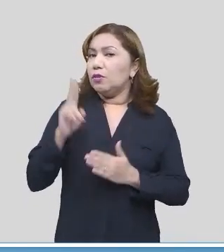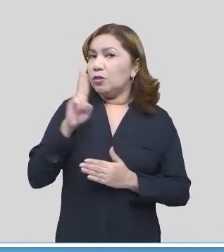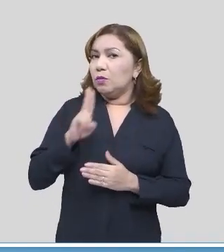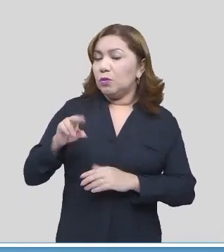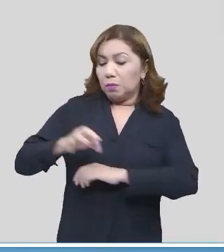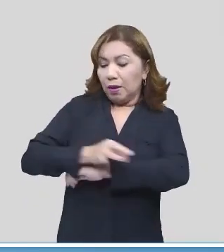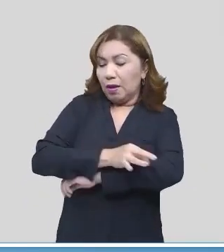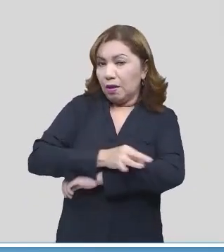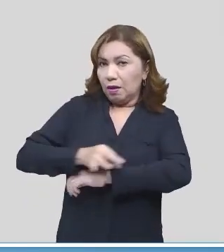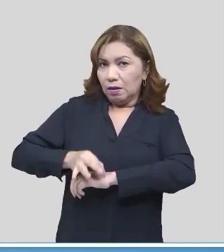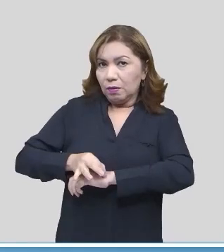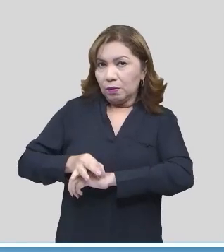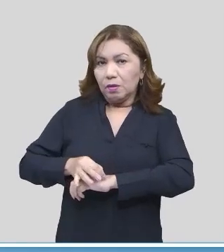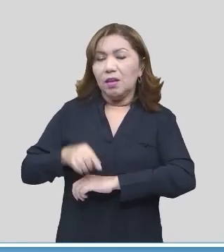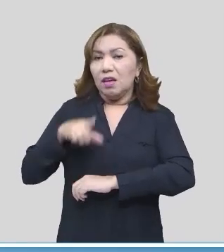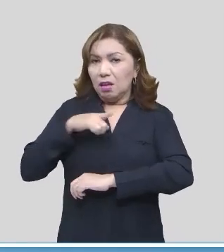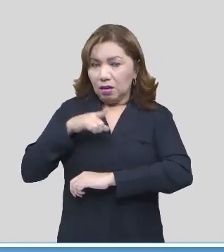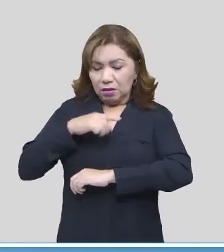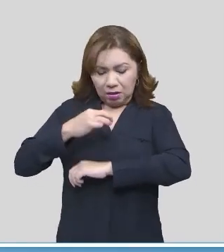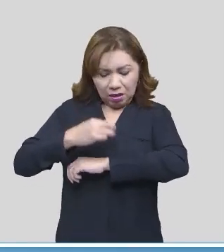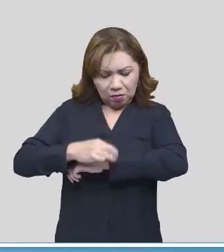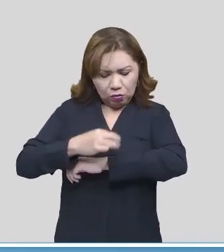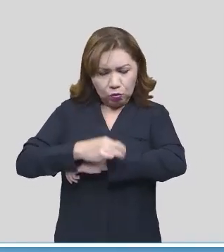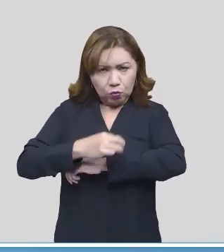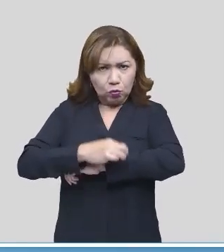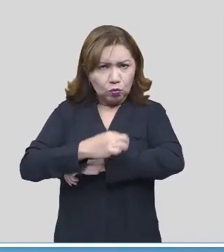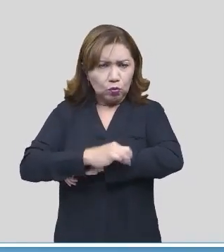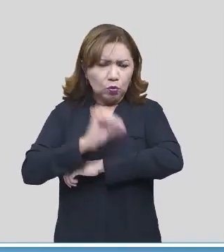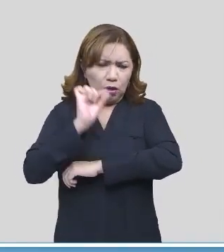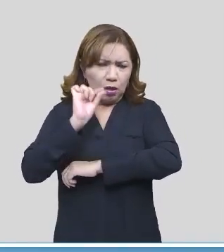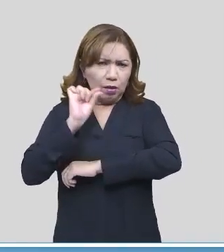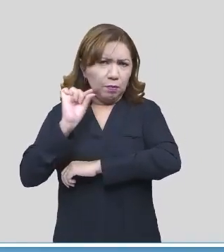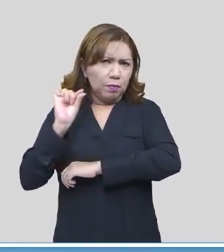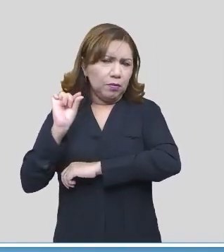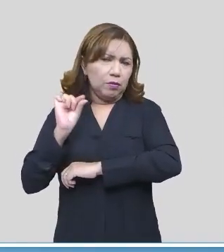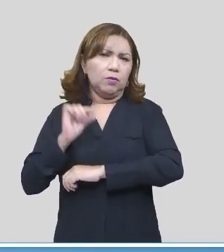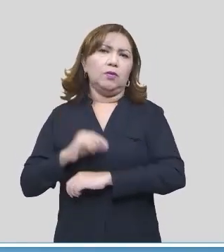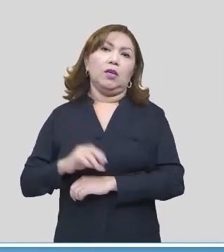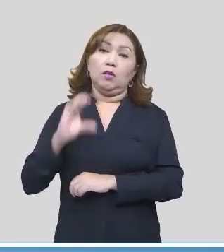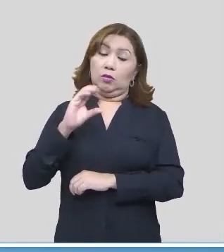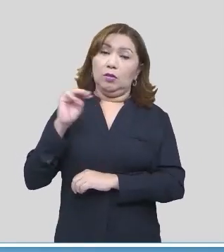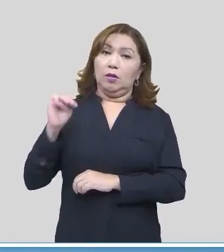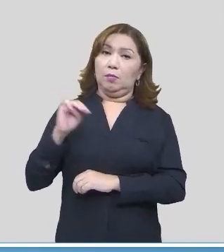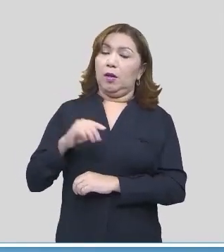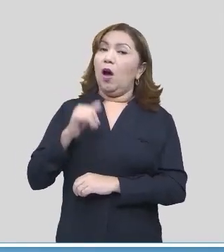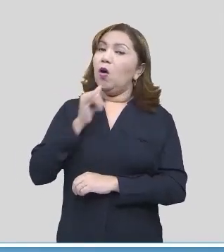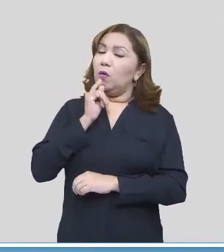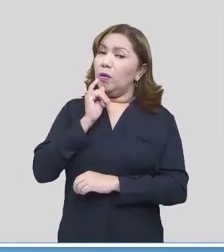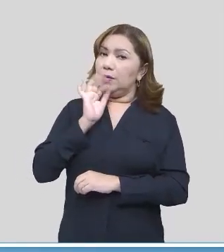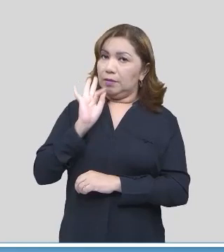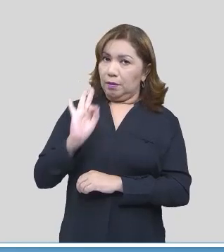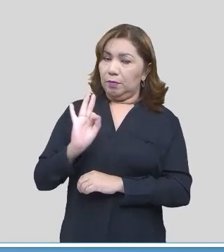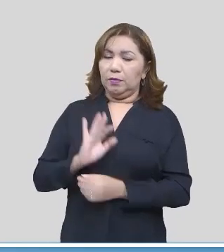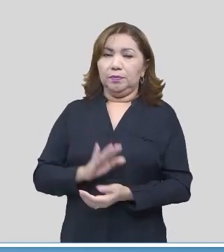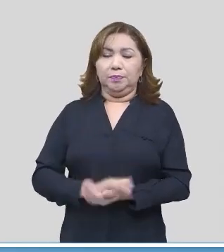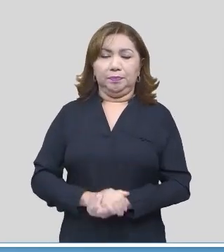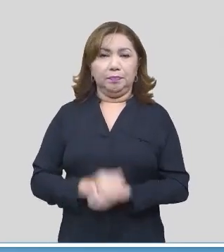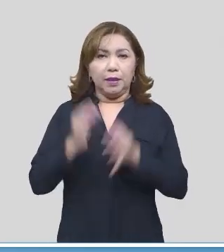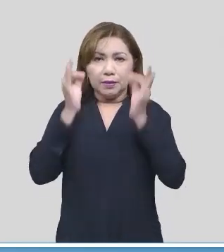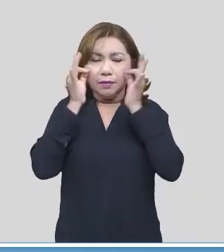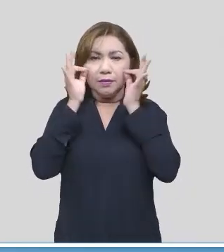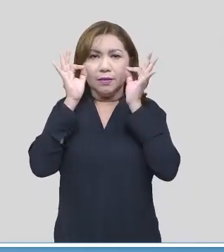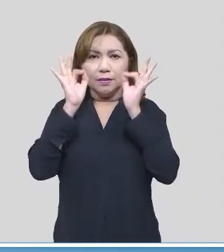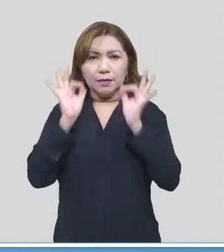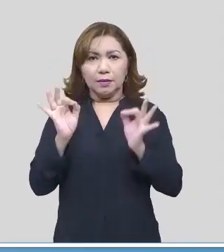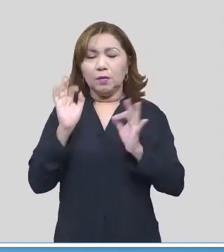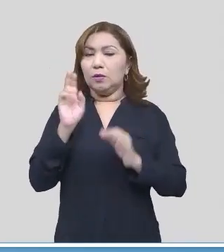metro. Atenção, crianças, agora vamos para mais alguns exemplos. Muita atenção na nossa aula sobre metro,